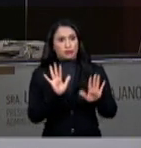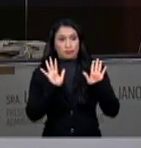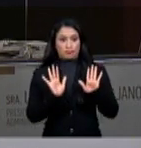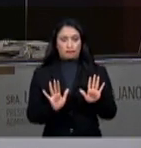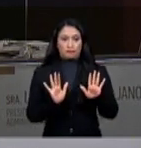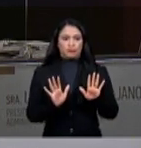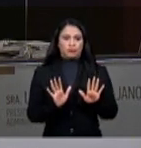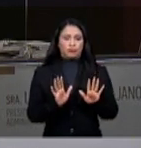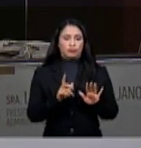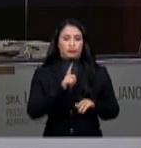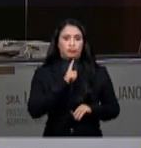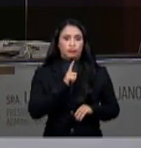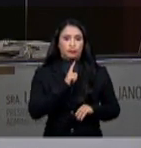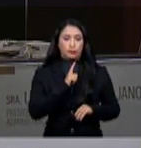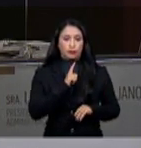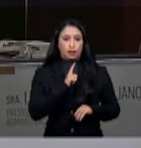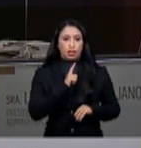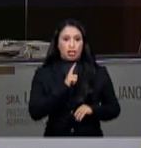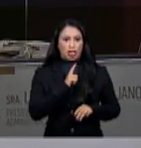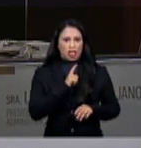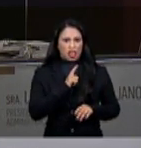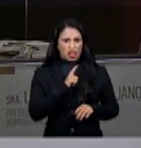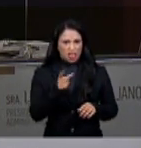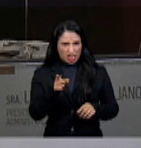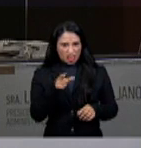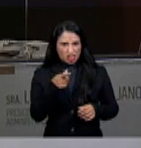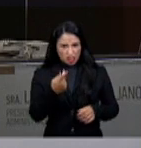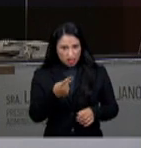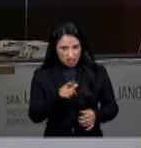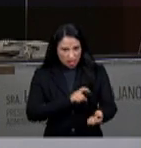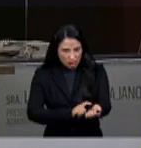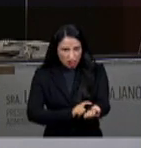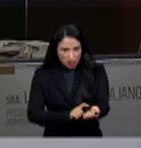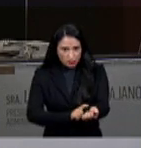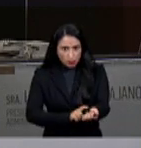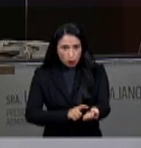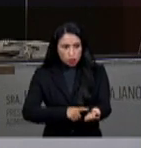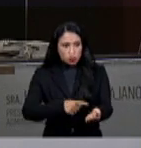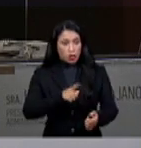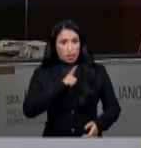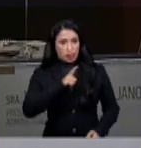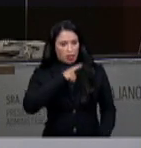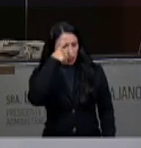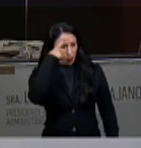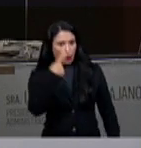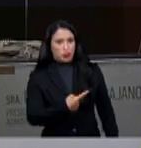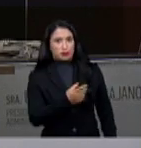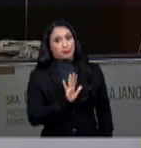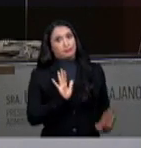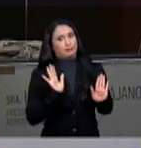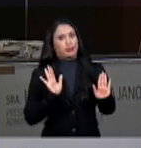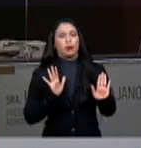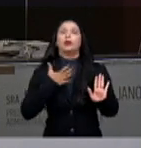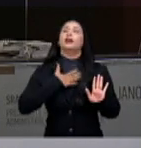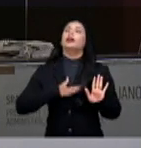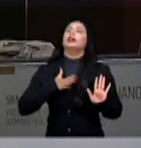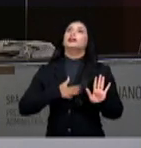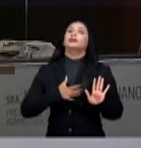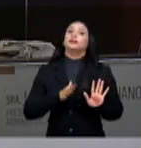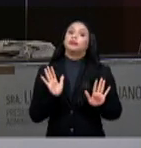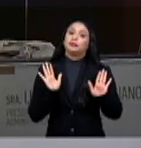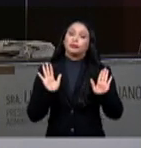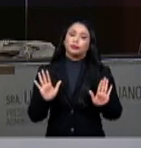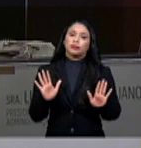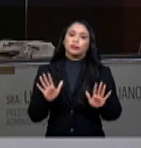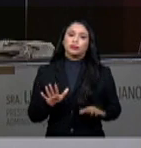quem te irrita de domina não fico muito irritada não eu vou levando aí um dia a Century ele me chamou para